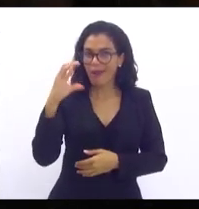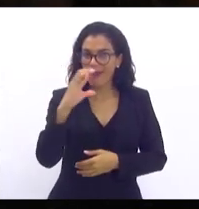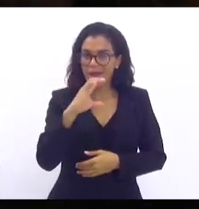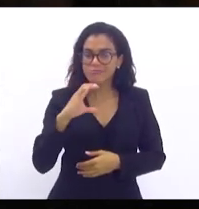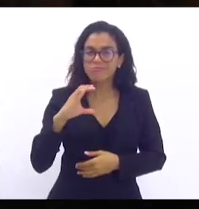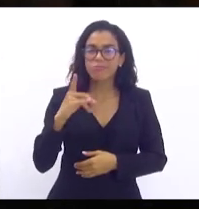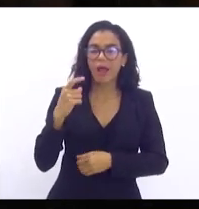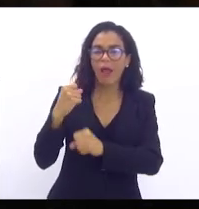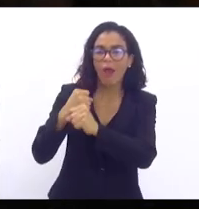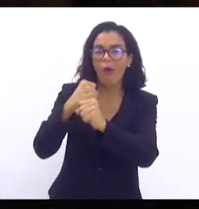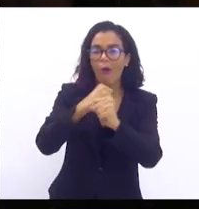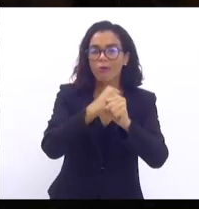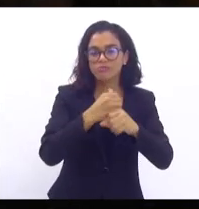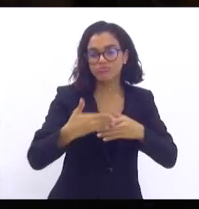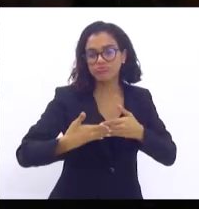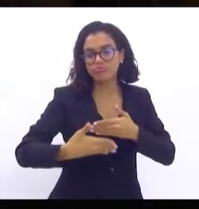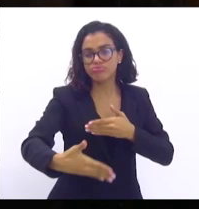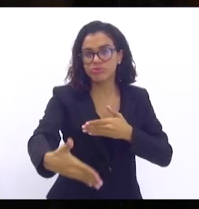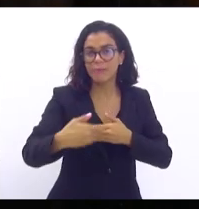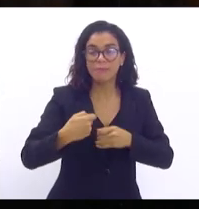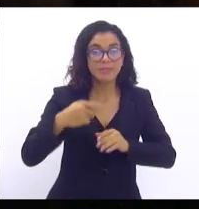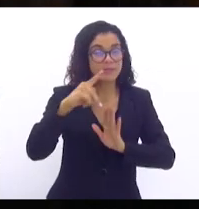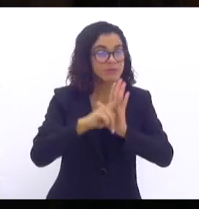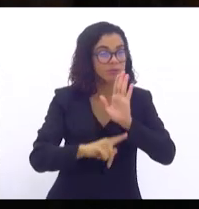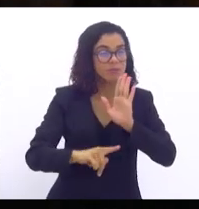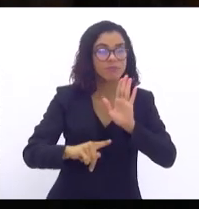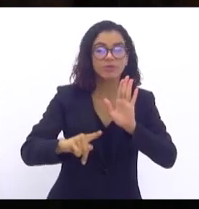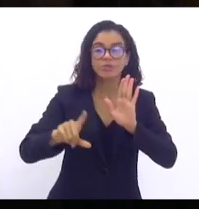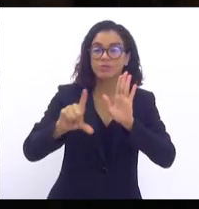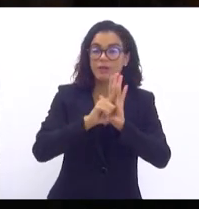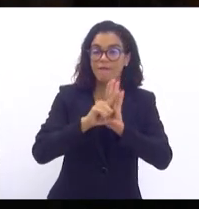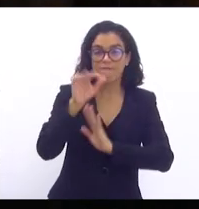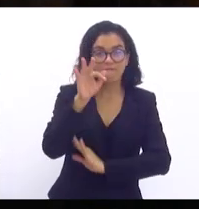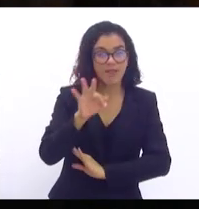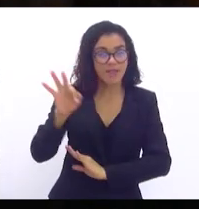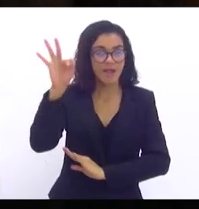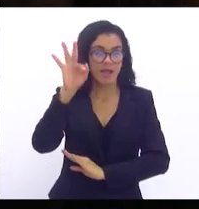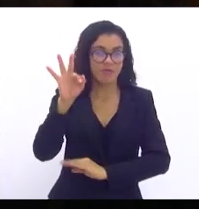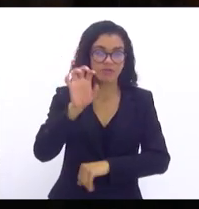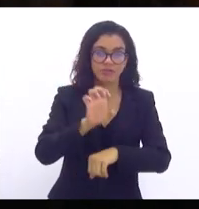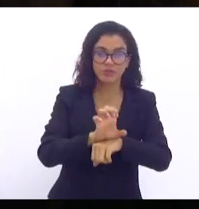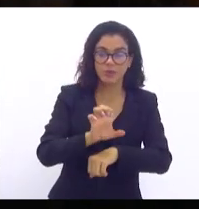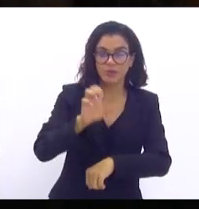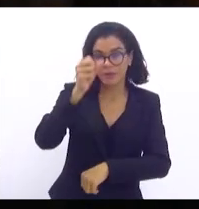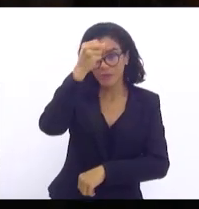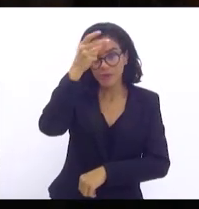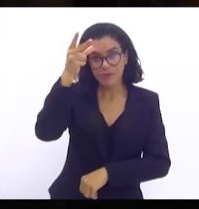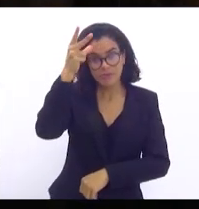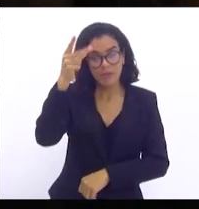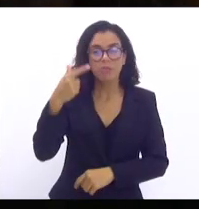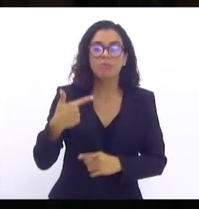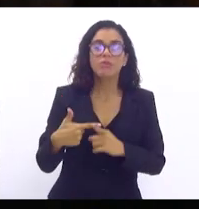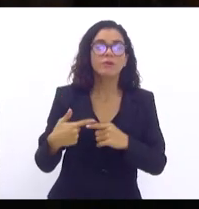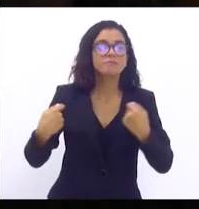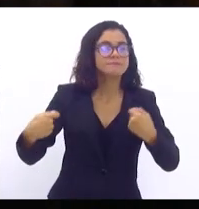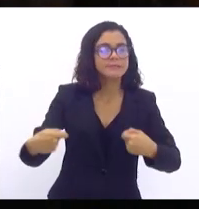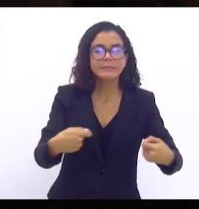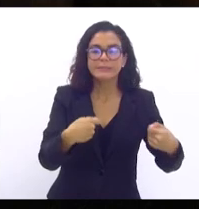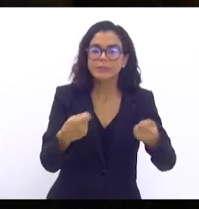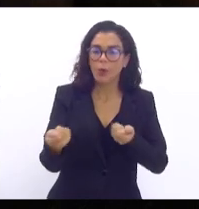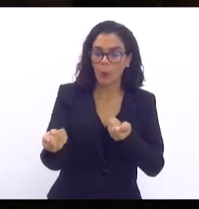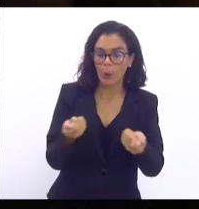próximos anos. Tem que ter um projeto federal, estadual e municipal, porque precisa sim de